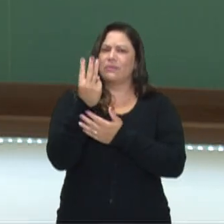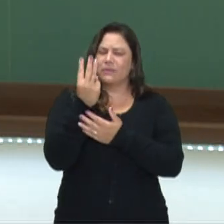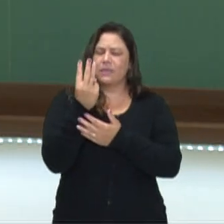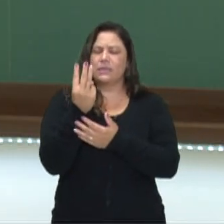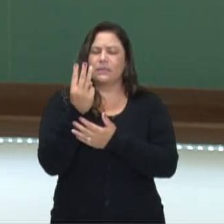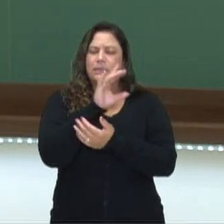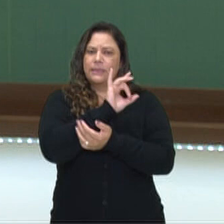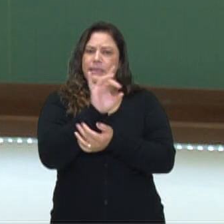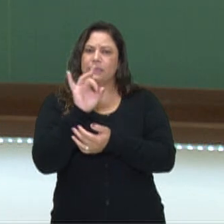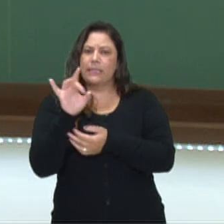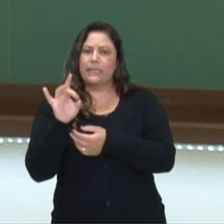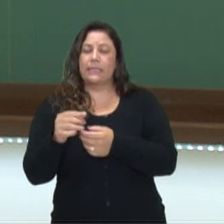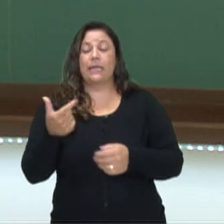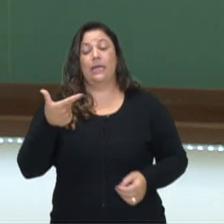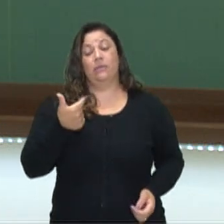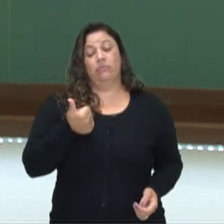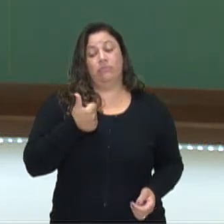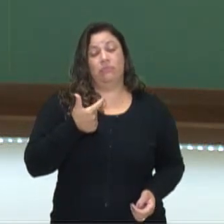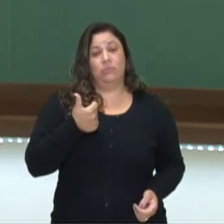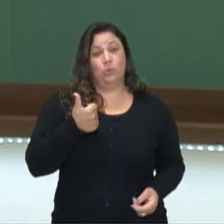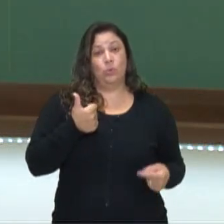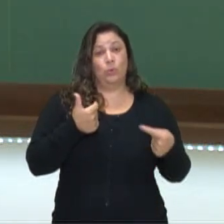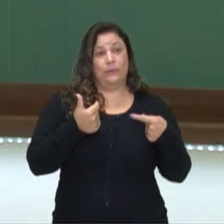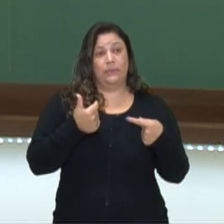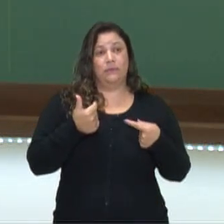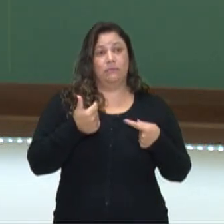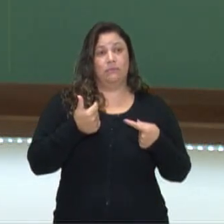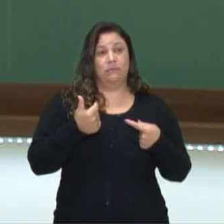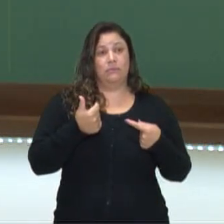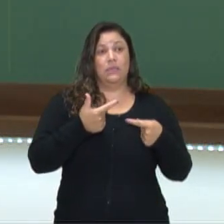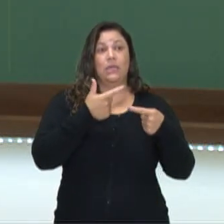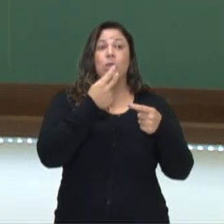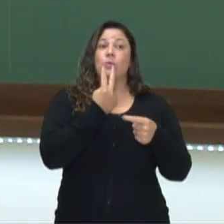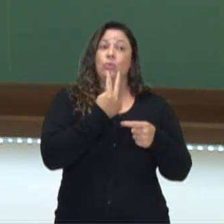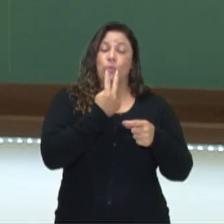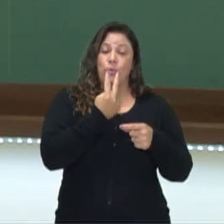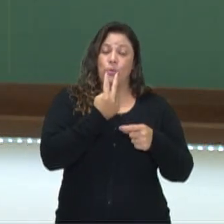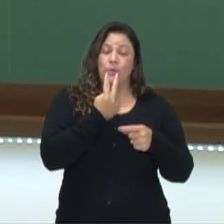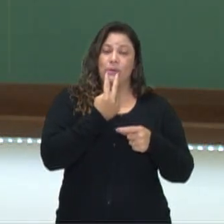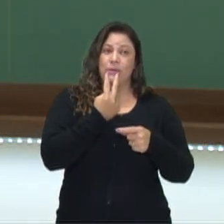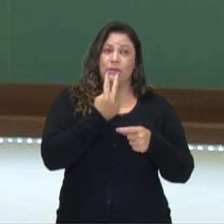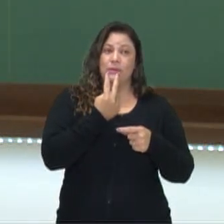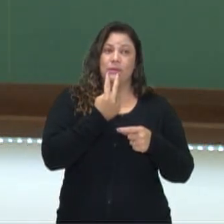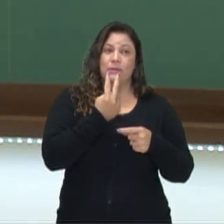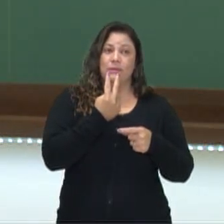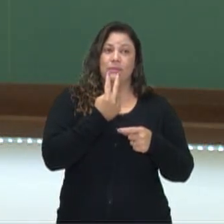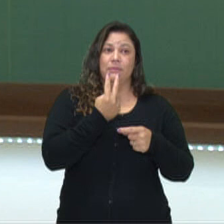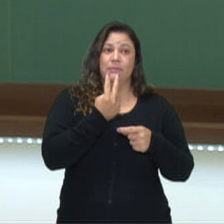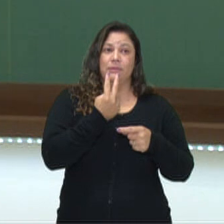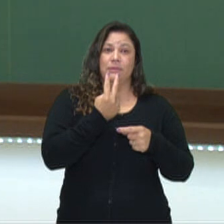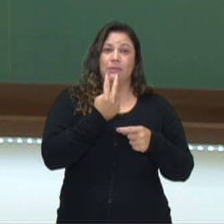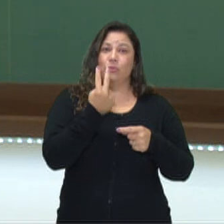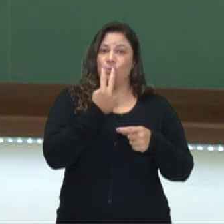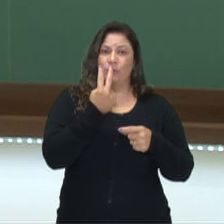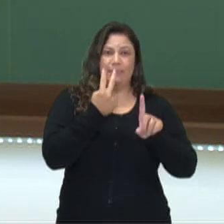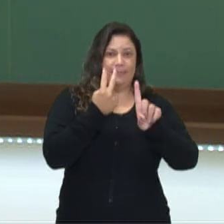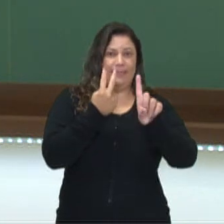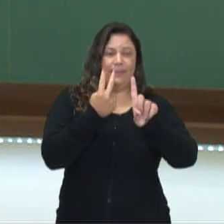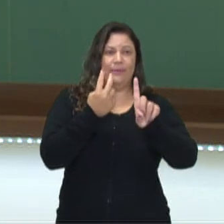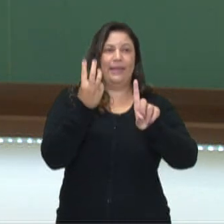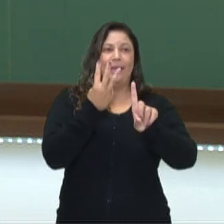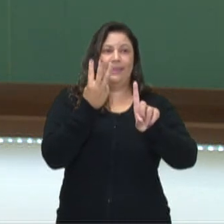Cada caderno custa R$12. Então, é só eu fazer o quê? Duas não, né, professora? É 3,